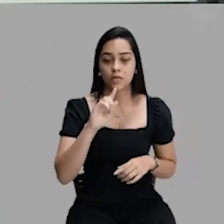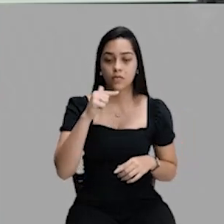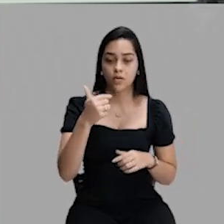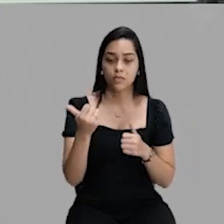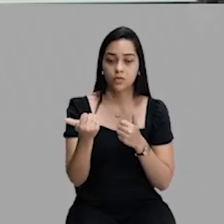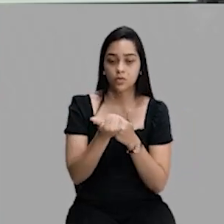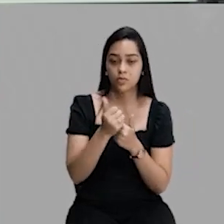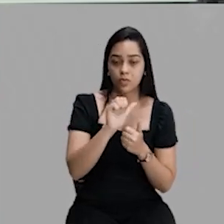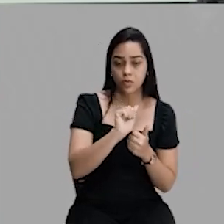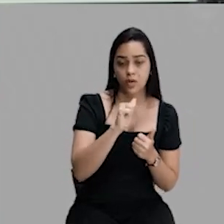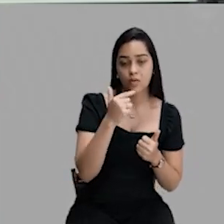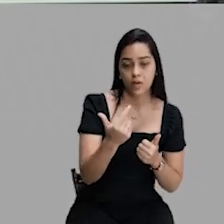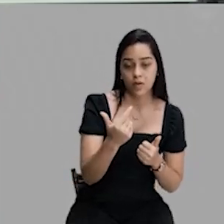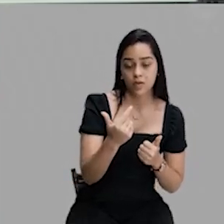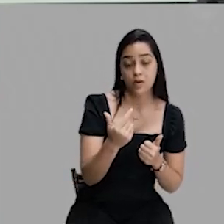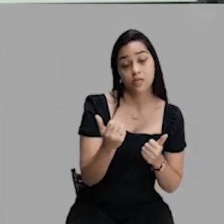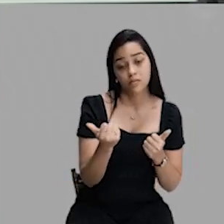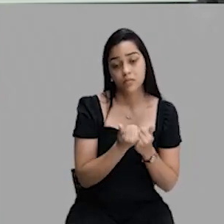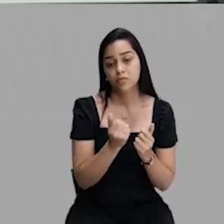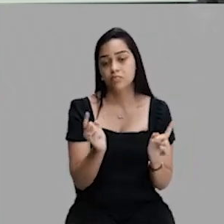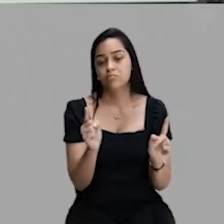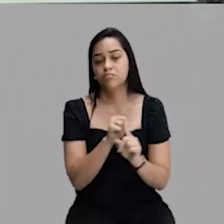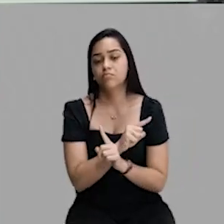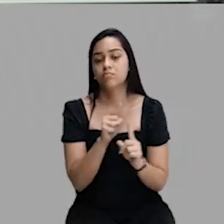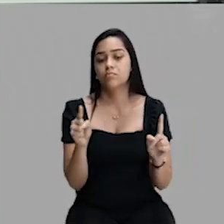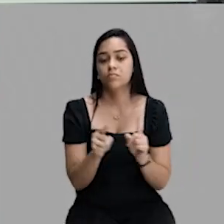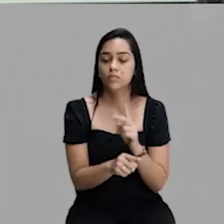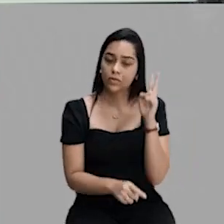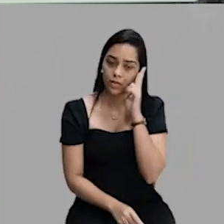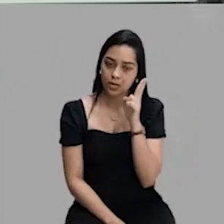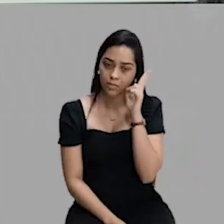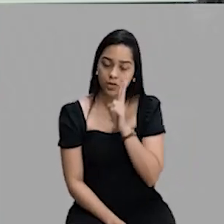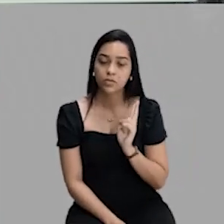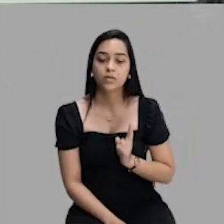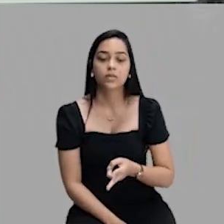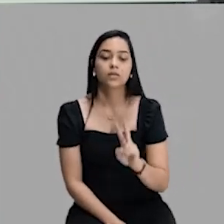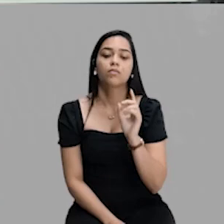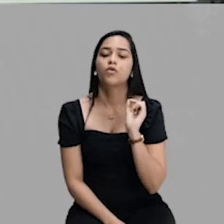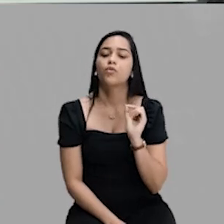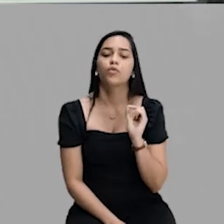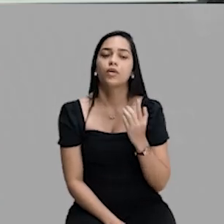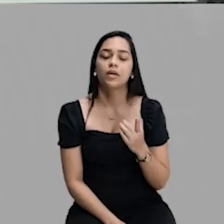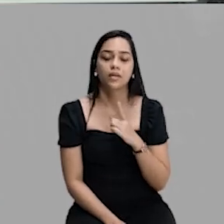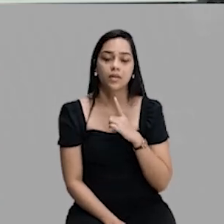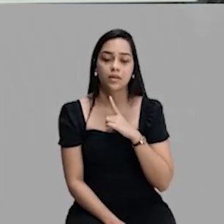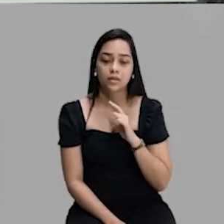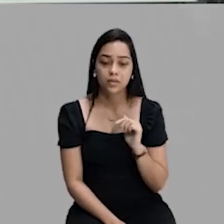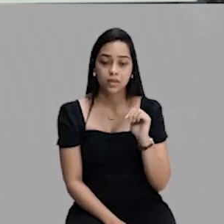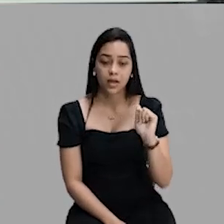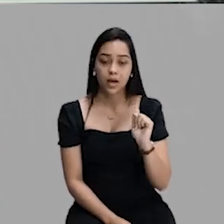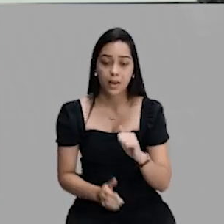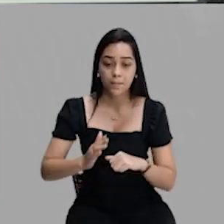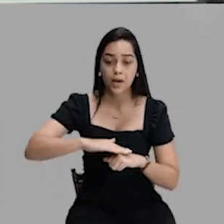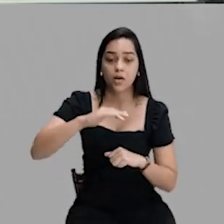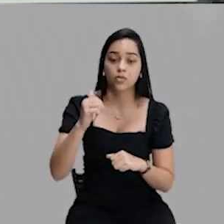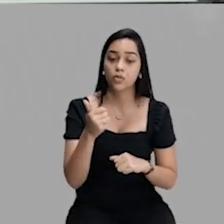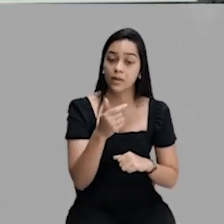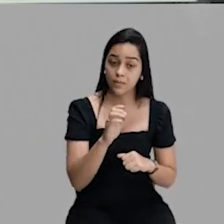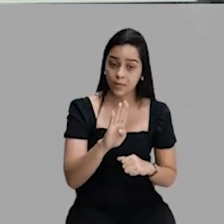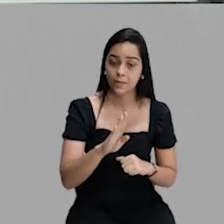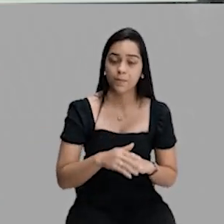no lugar do a ao quadrado e o a ao quadrado no lugar do b ao quadrado, lembrando sempre que esse a é maior do que